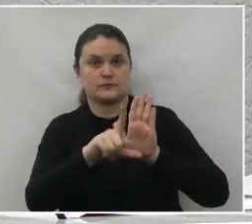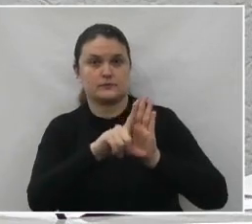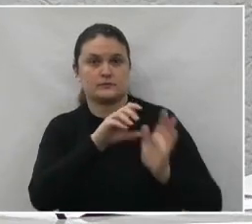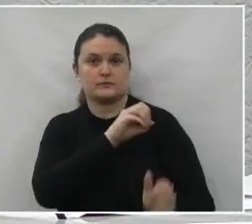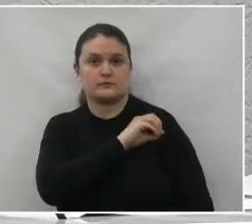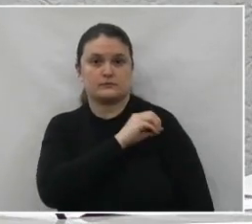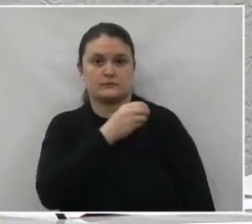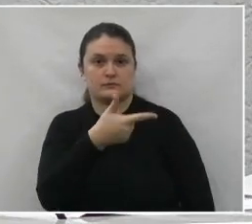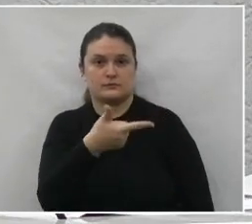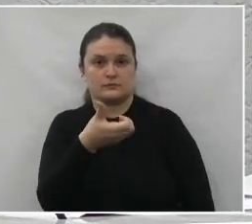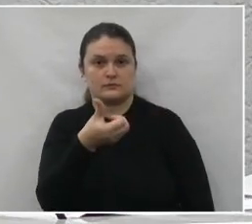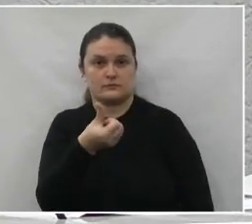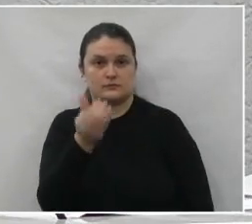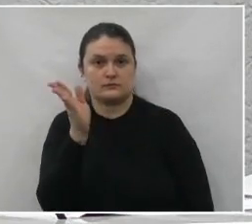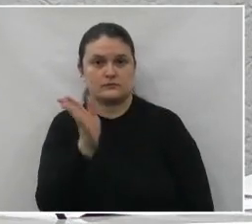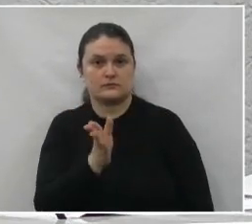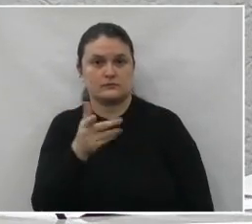número